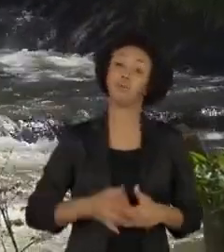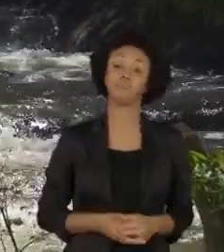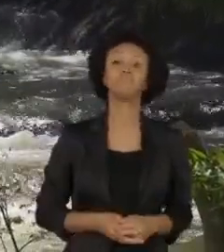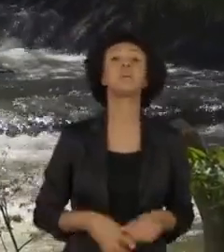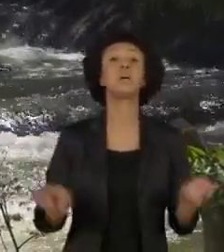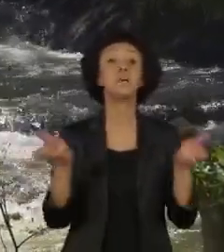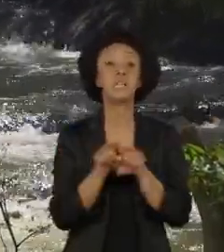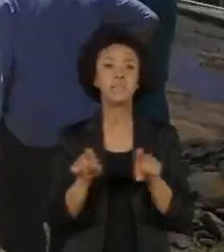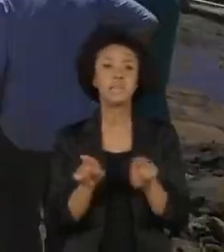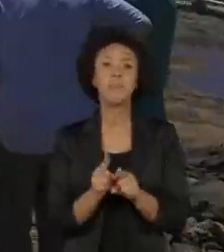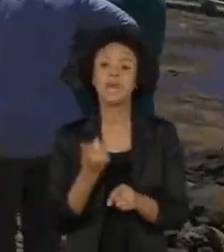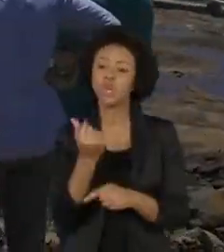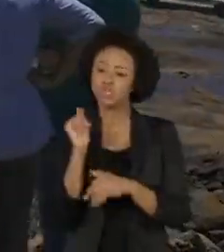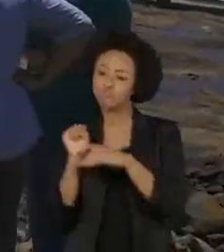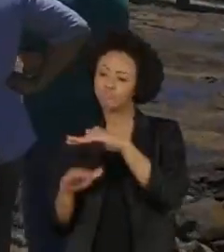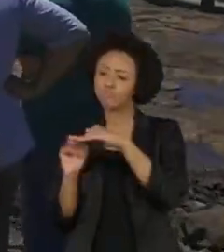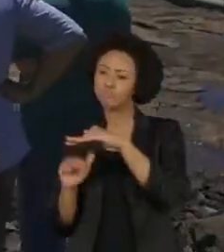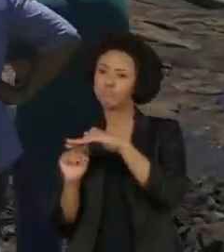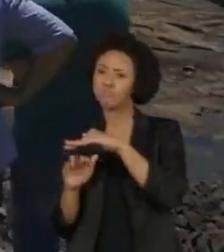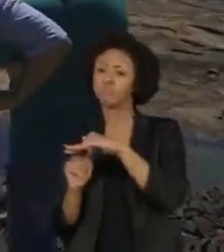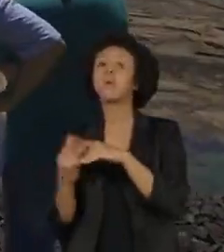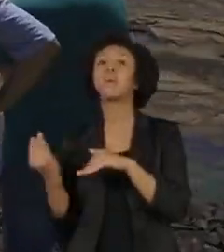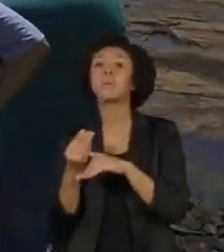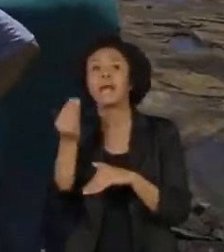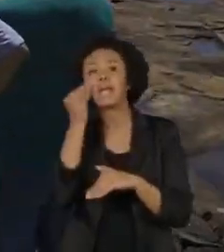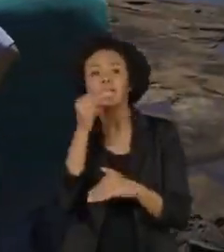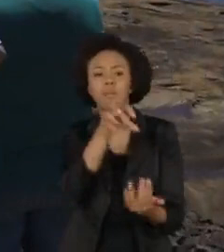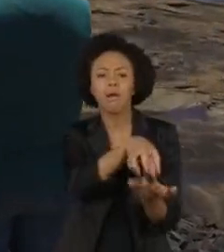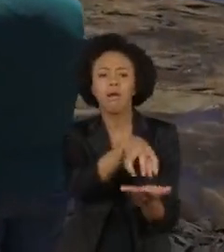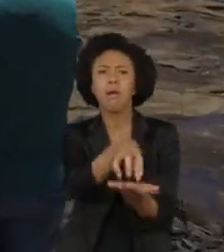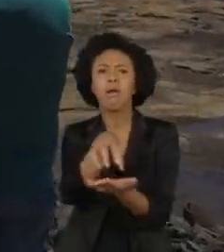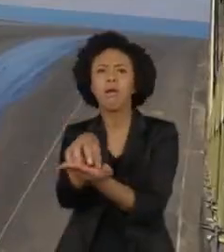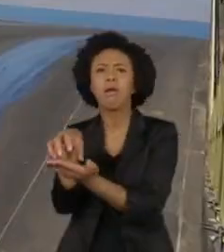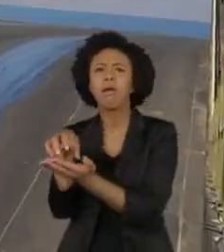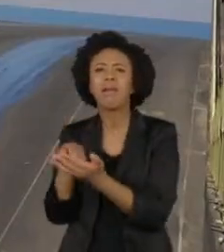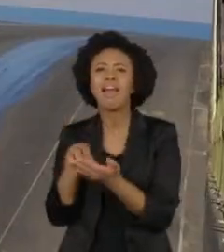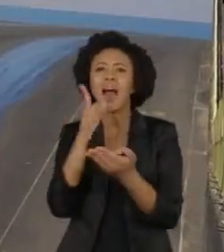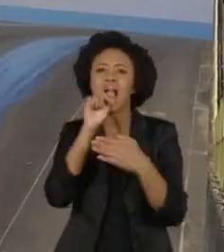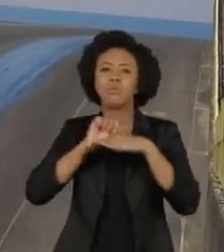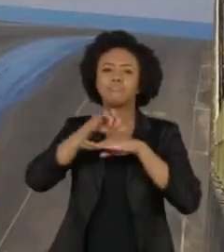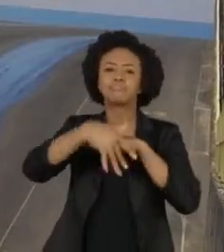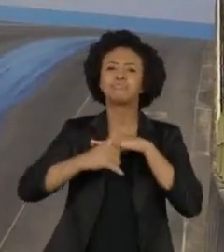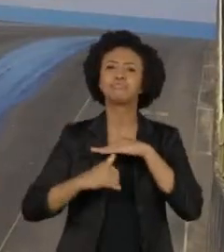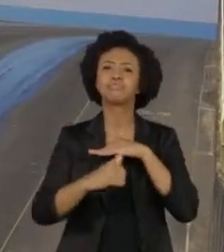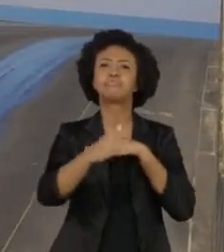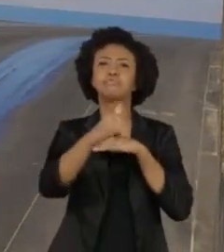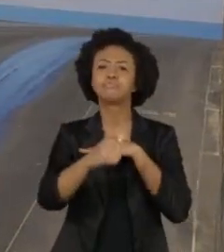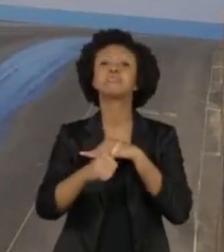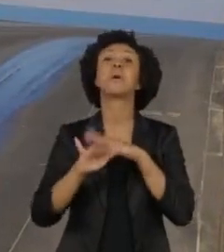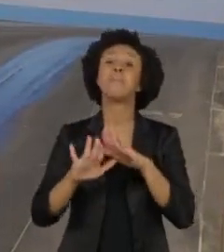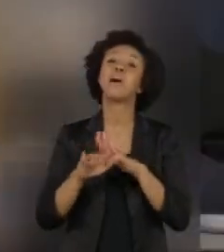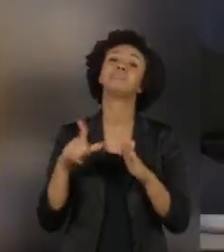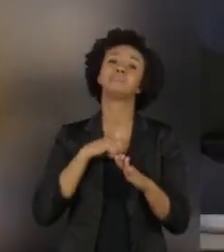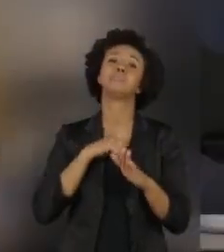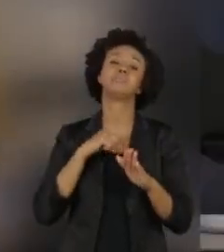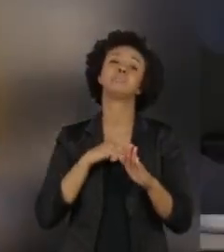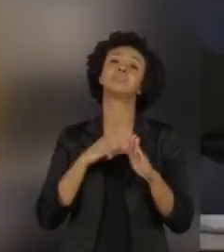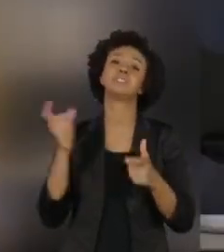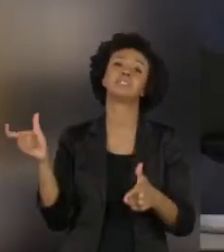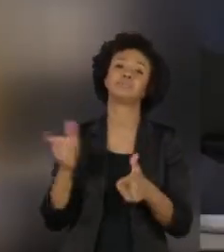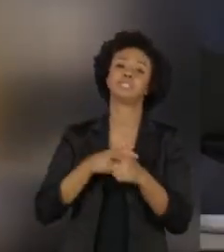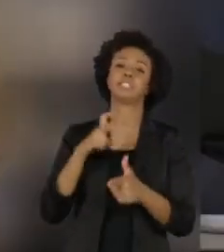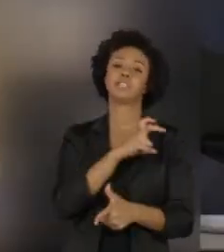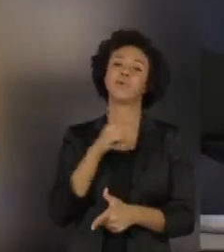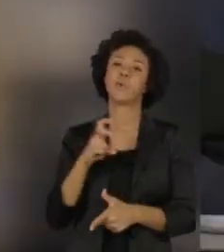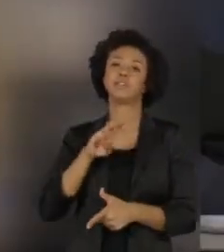uma reserva de mercado para pequenas centrais hidrelétricas com impacto de 55 bilhões de reais. A tarifa